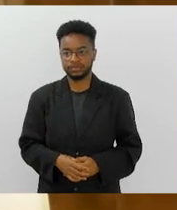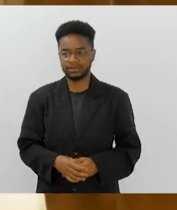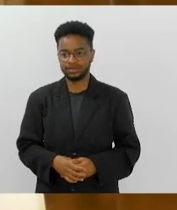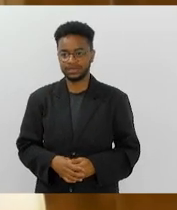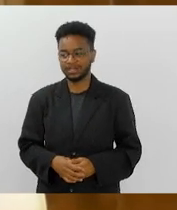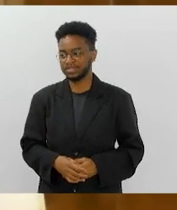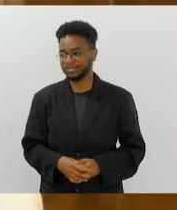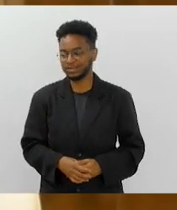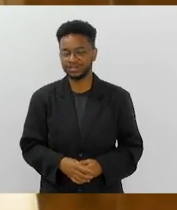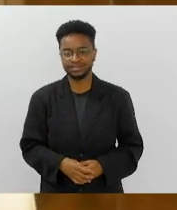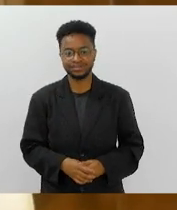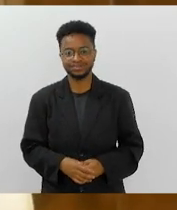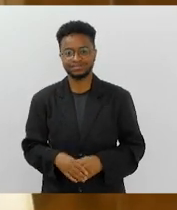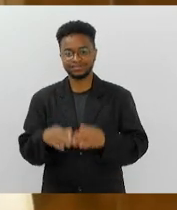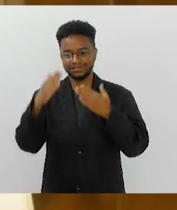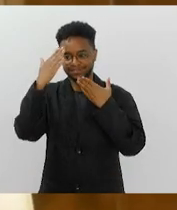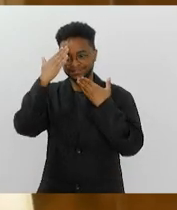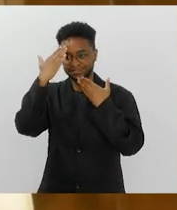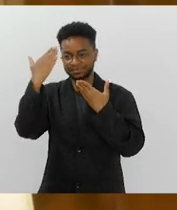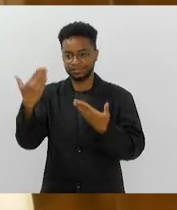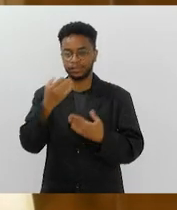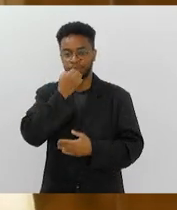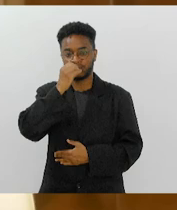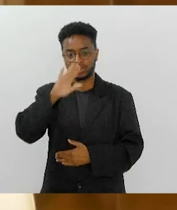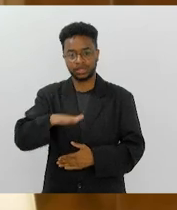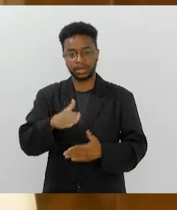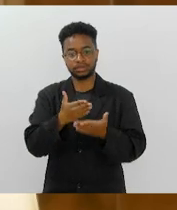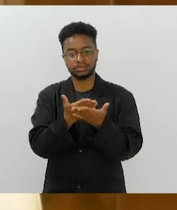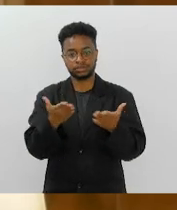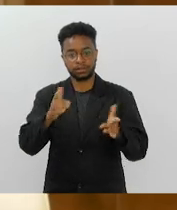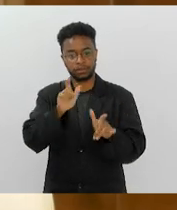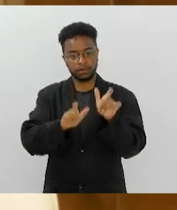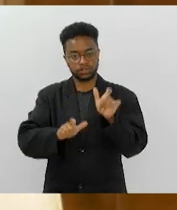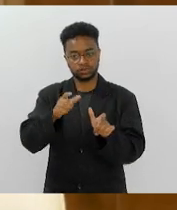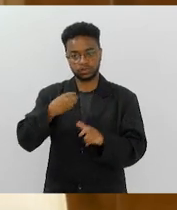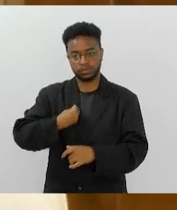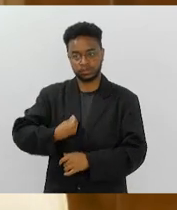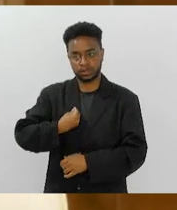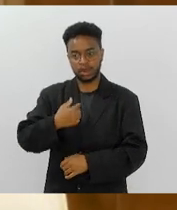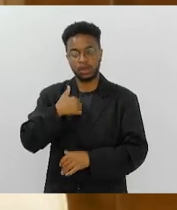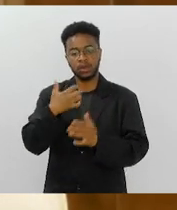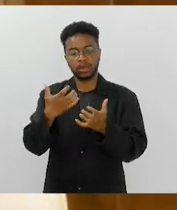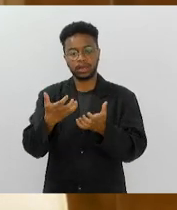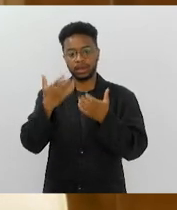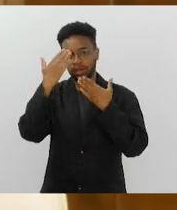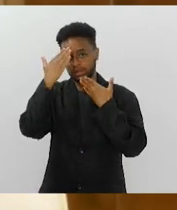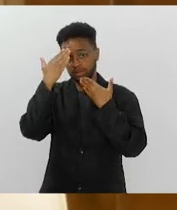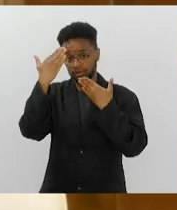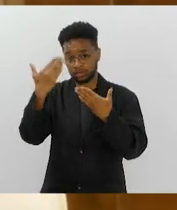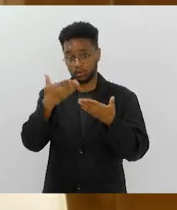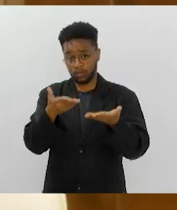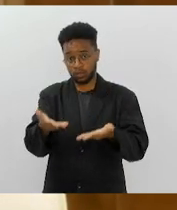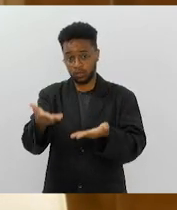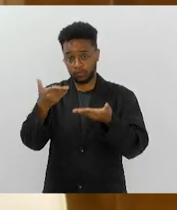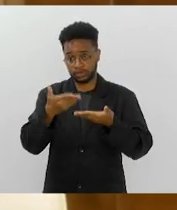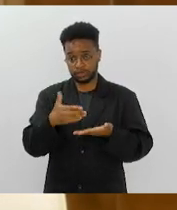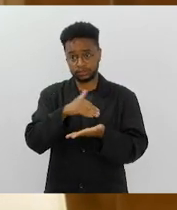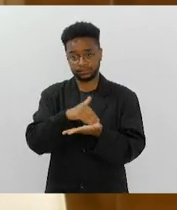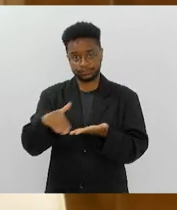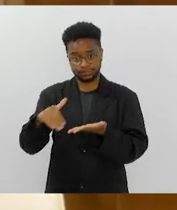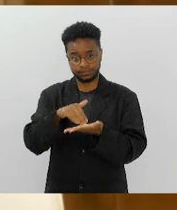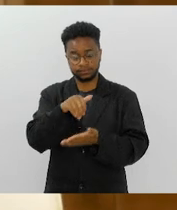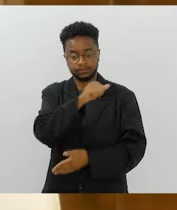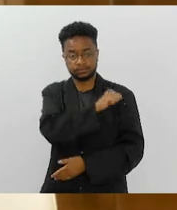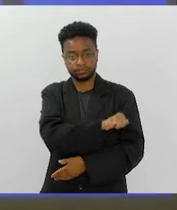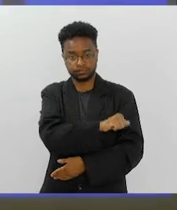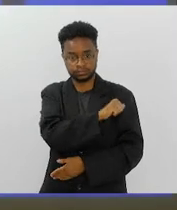Muito obrigada. Boa tarde às pessoas aqui presentes. Gostaria de agradecer imensamente o convite da Secretaria, né, do Rio de